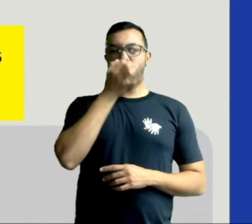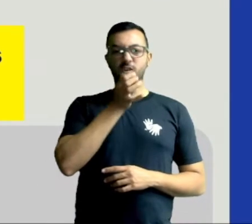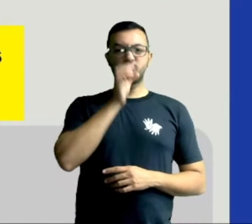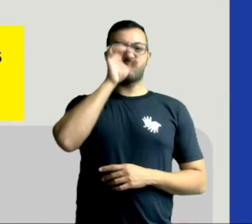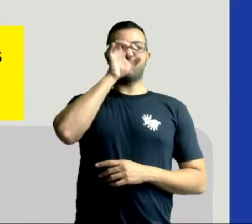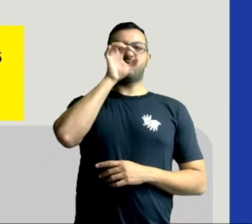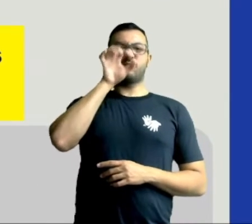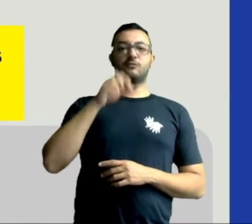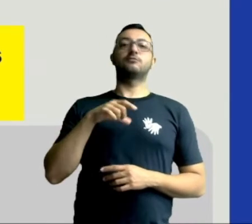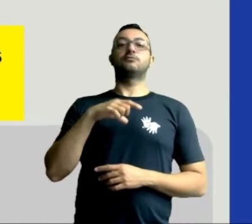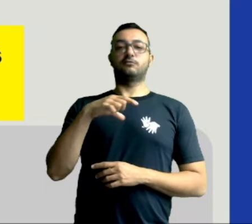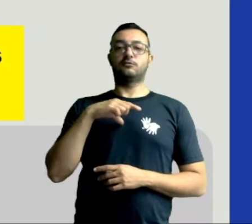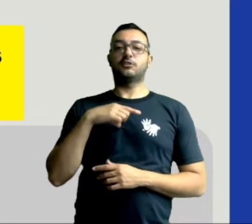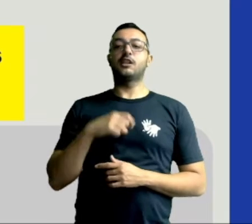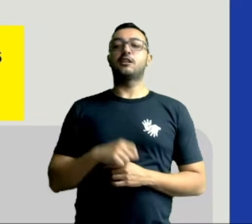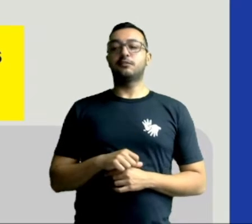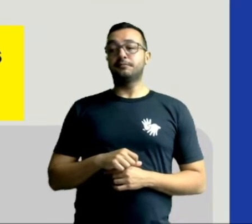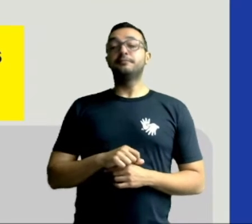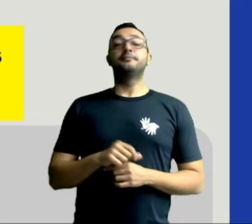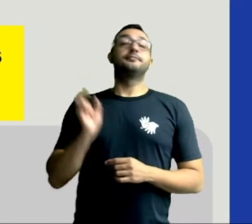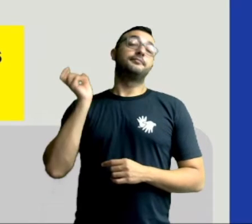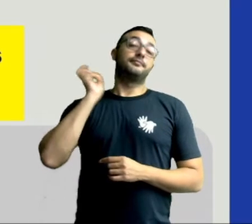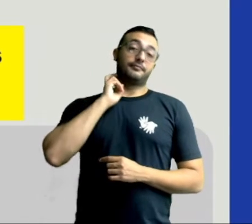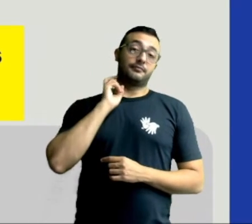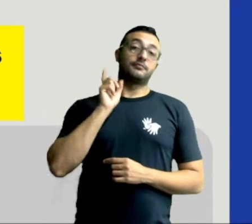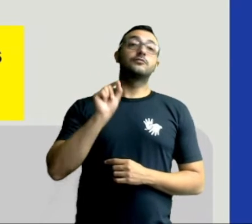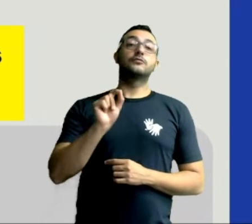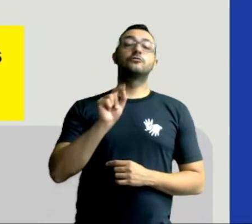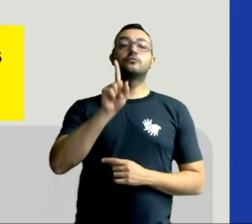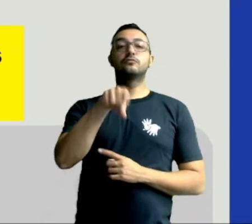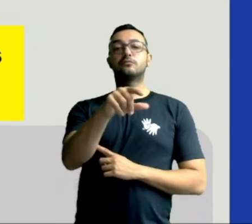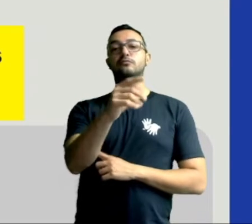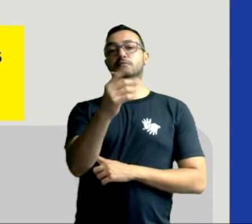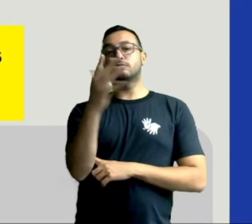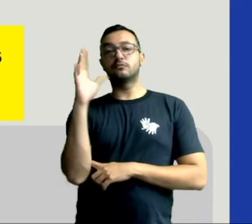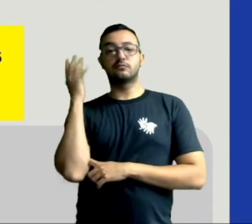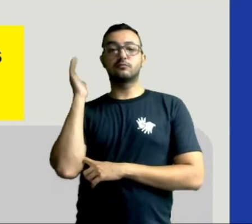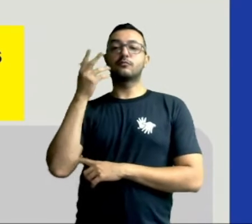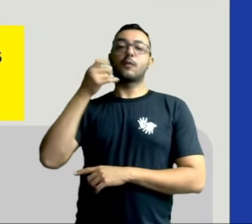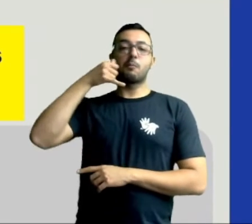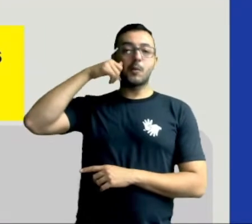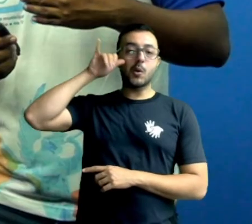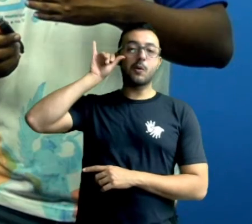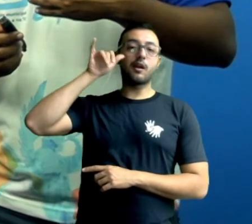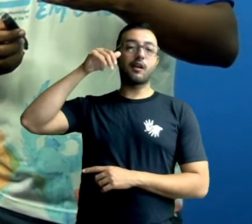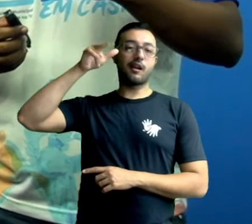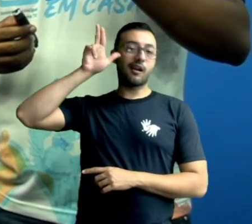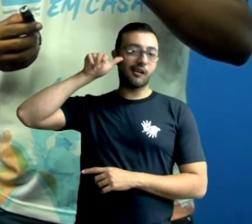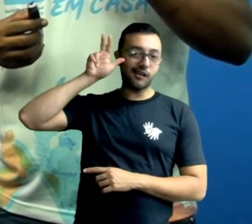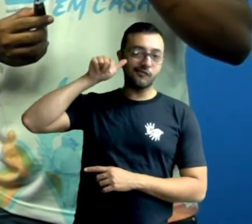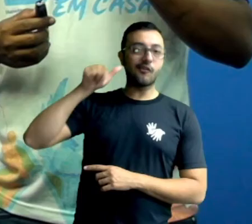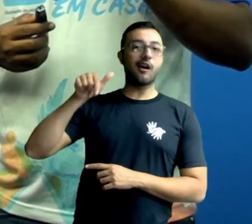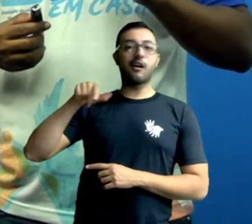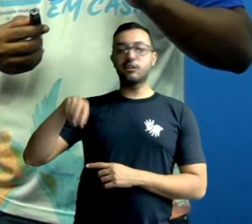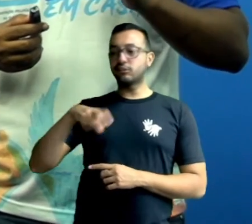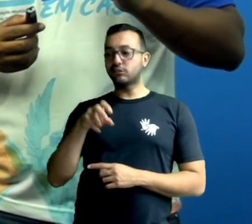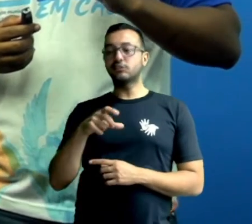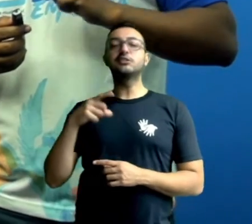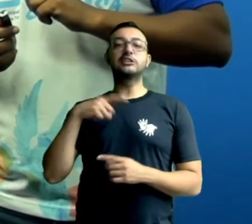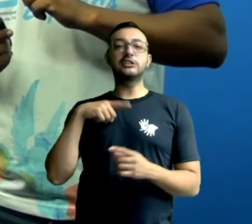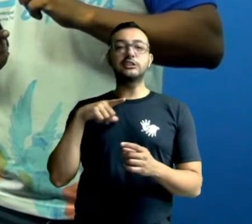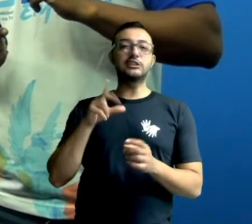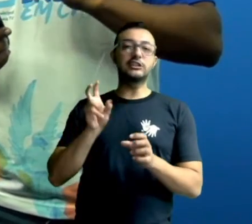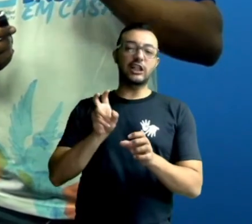ele costuma atacar animais do campo, de fazenda, como bois, cavalos na fazenda. Ele faz um pequeno